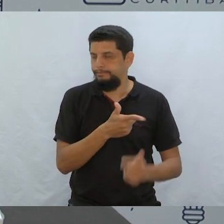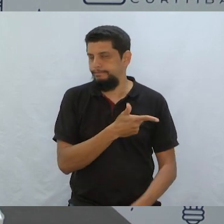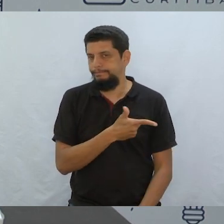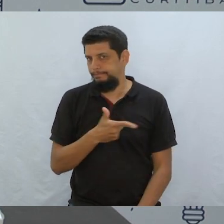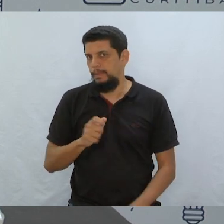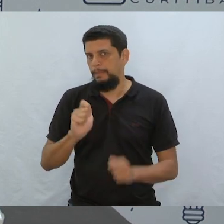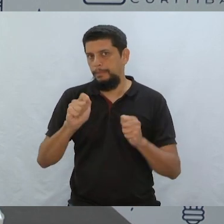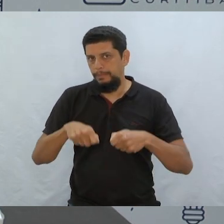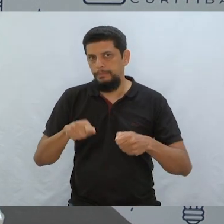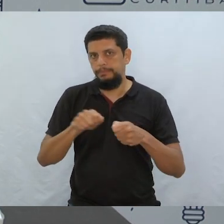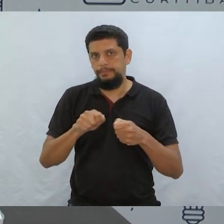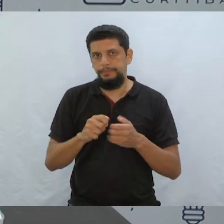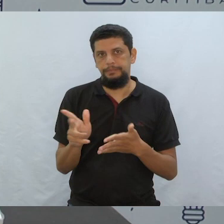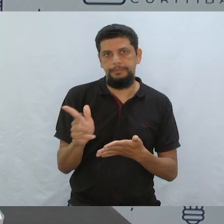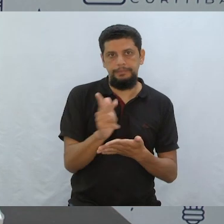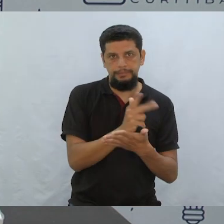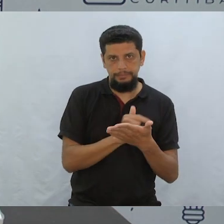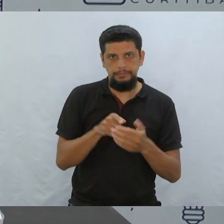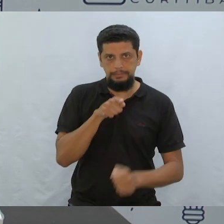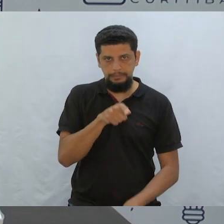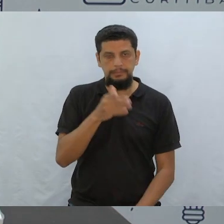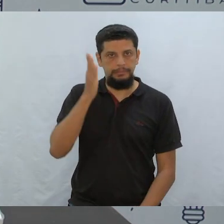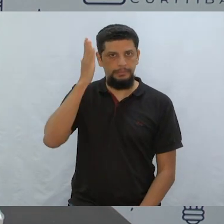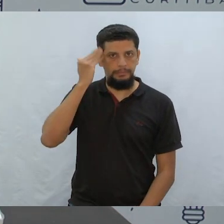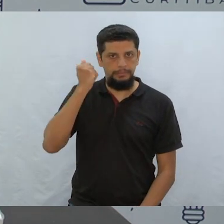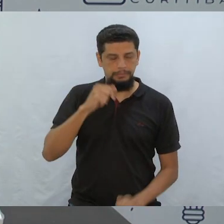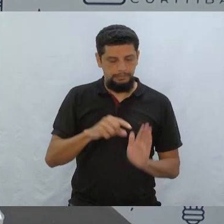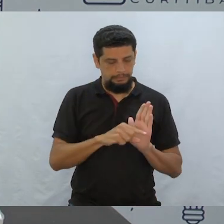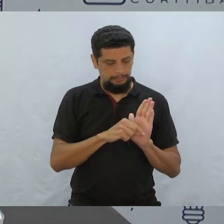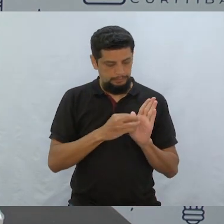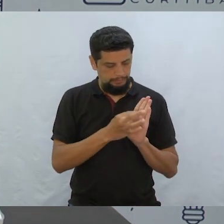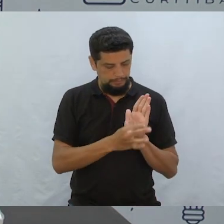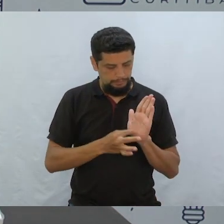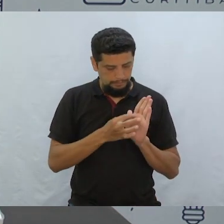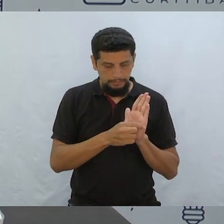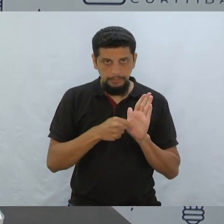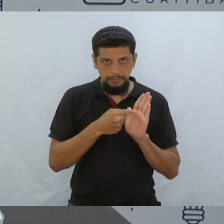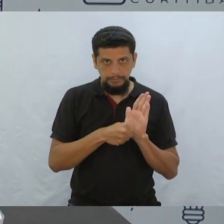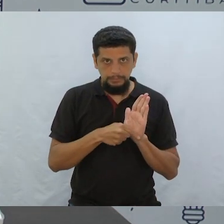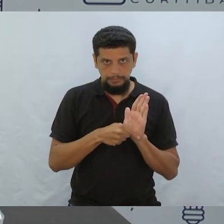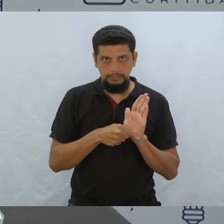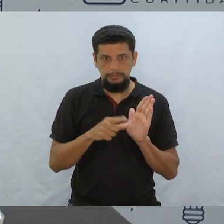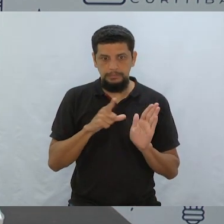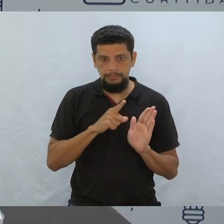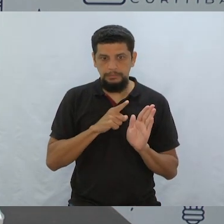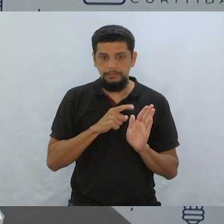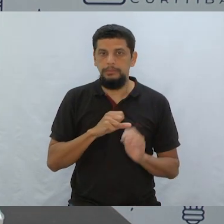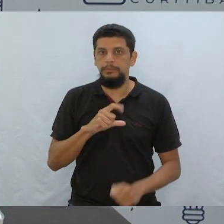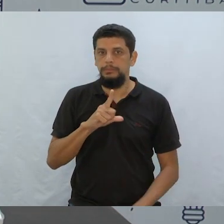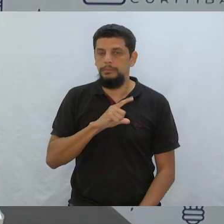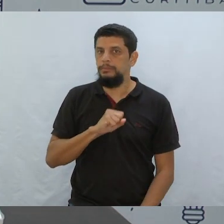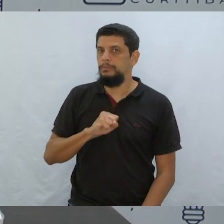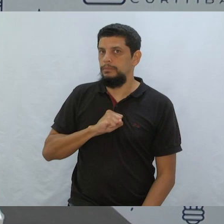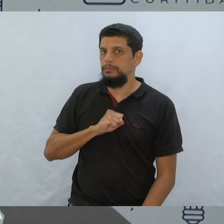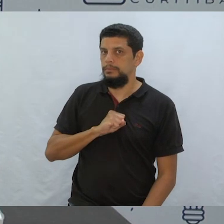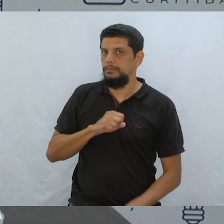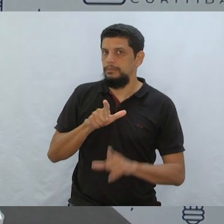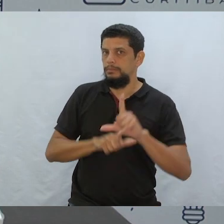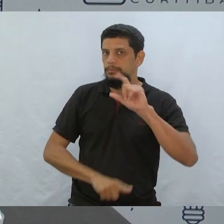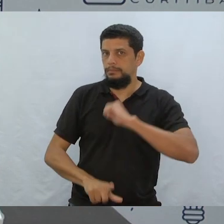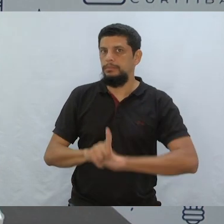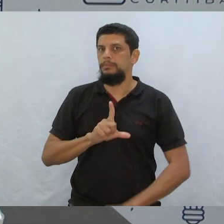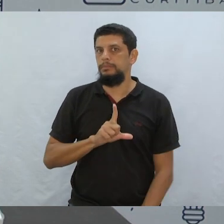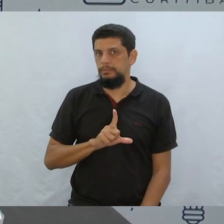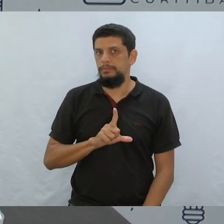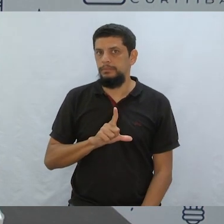problema. Pode fazer o desenho, porque vocês já sabem que no rótulo, né, de uma embalagem vai ter sempre o número e a